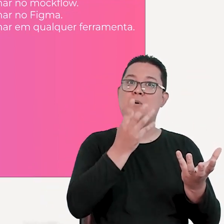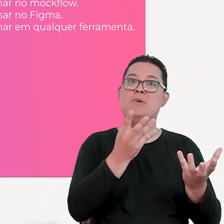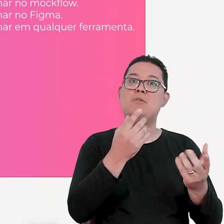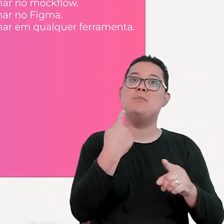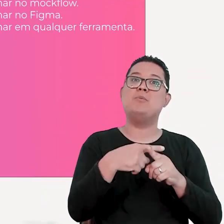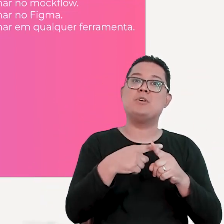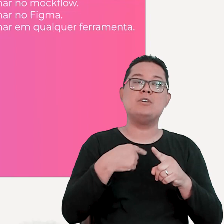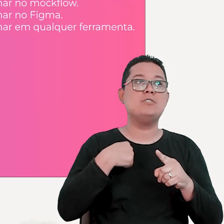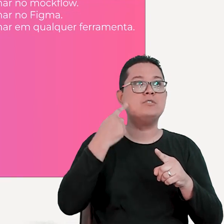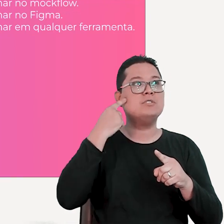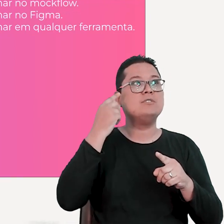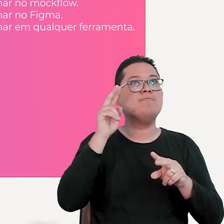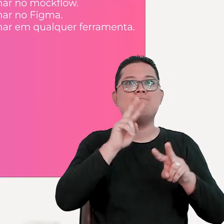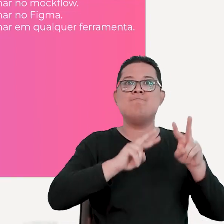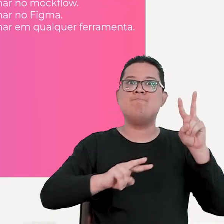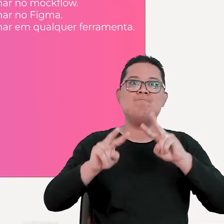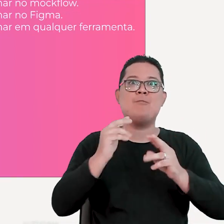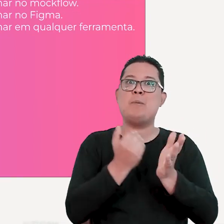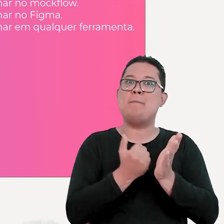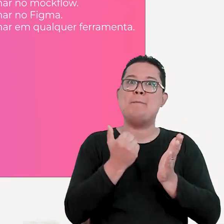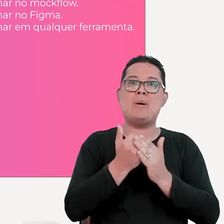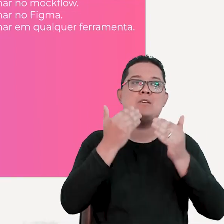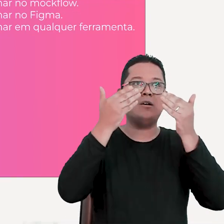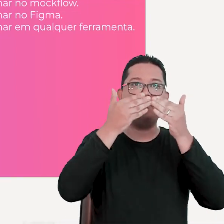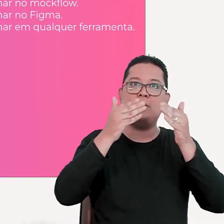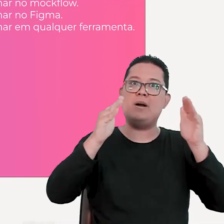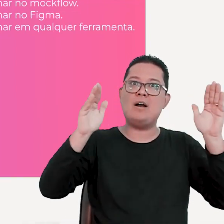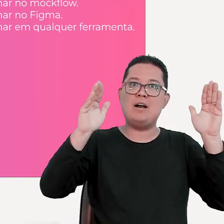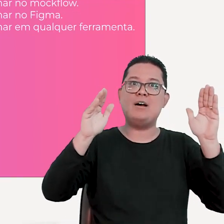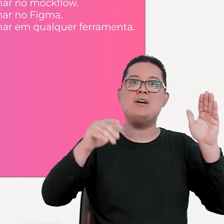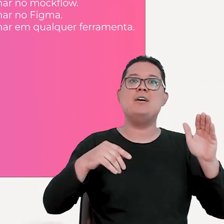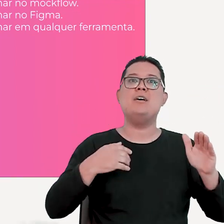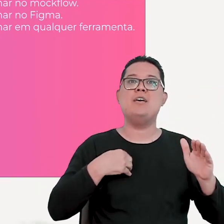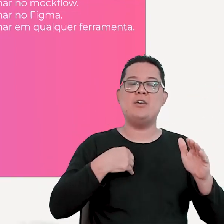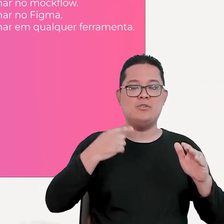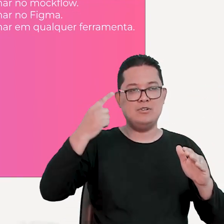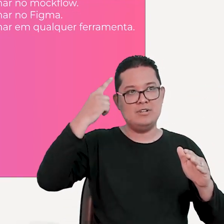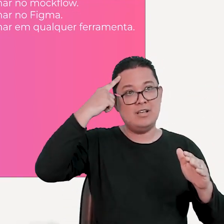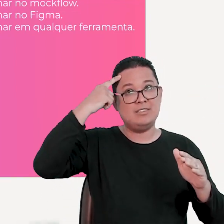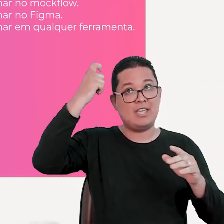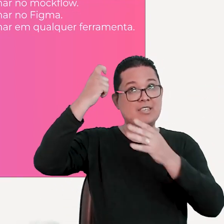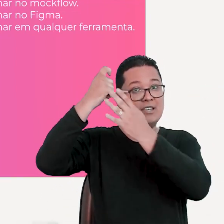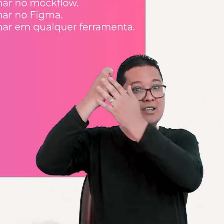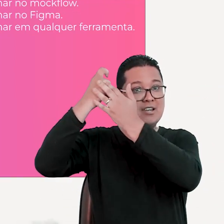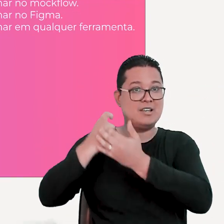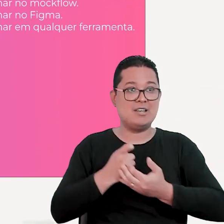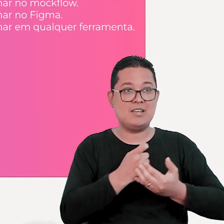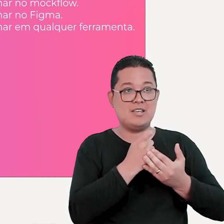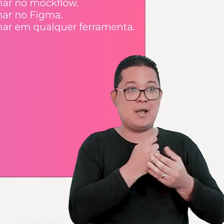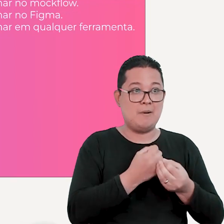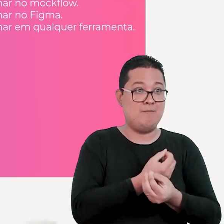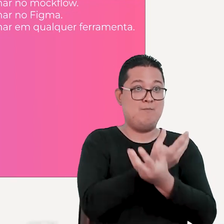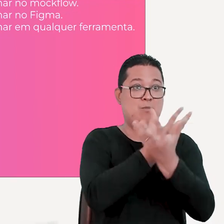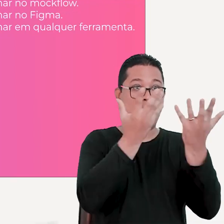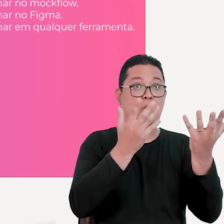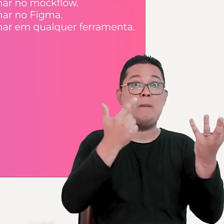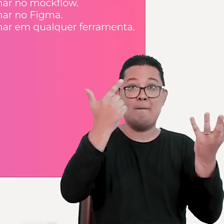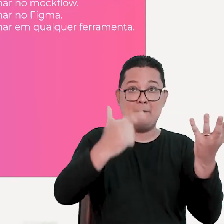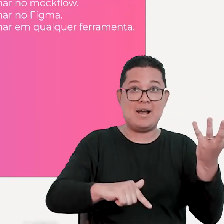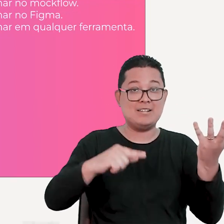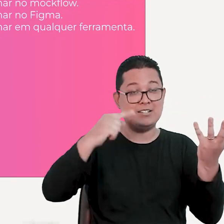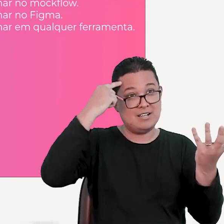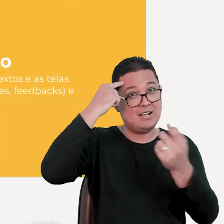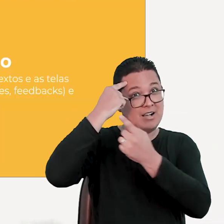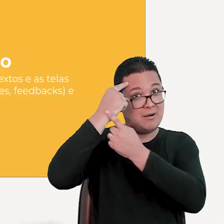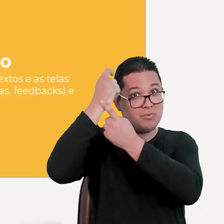dentro a gente desocupa e libera espaço para novas ideias, né? Então eu gosto muito desse trabalho, faz muita diferença no meu dia a